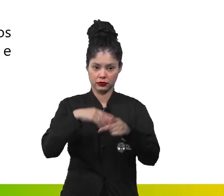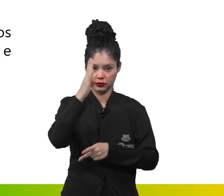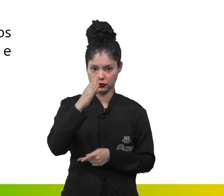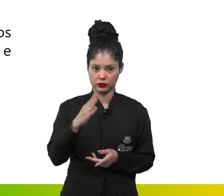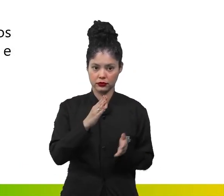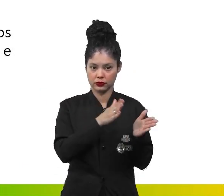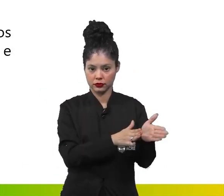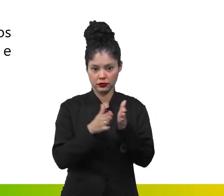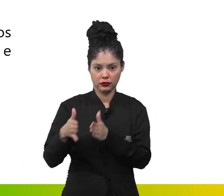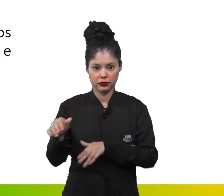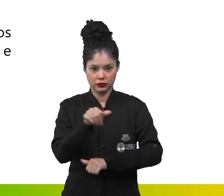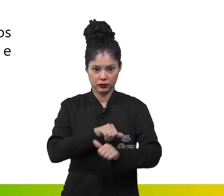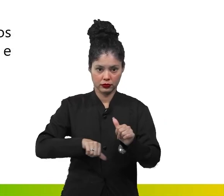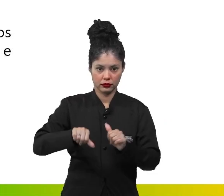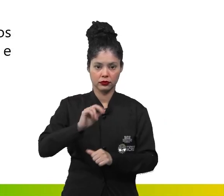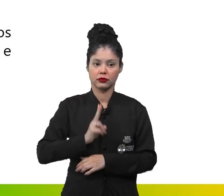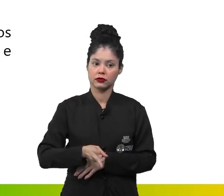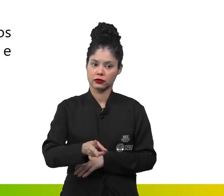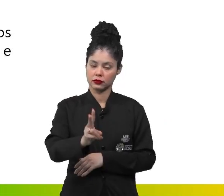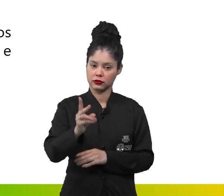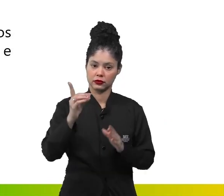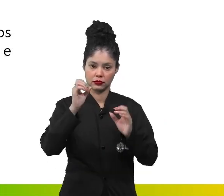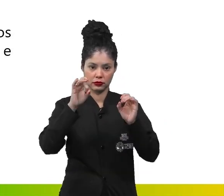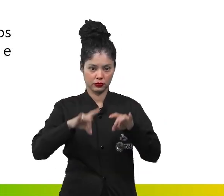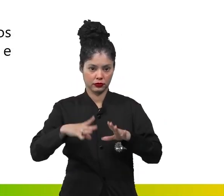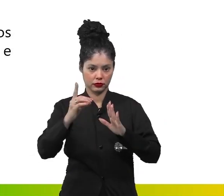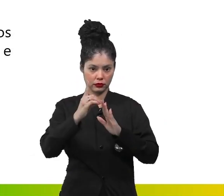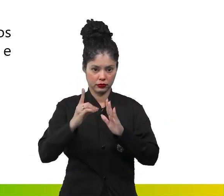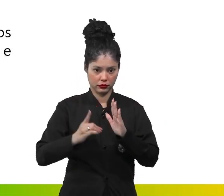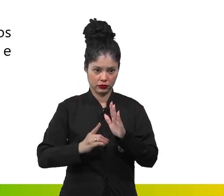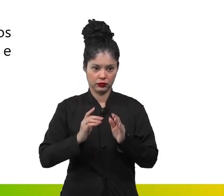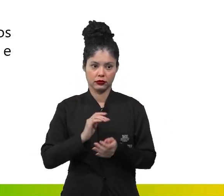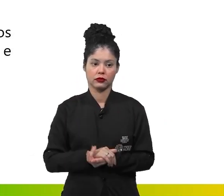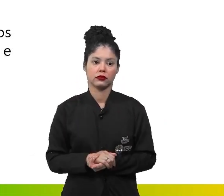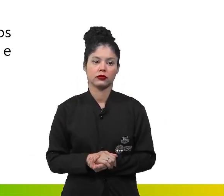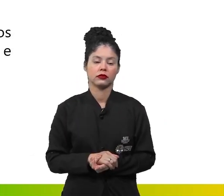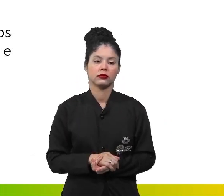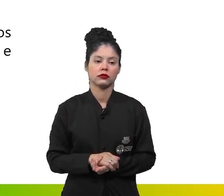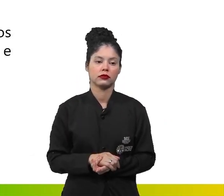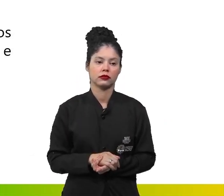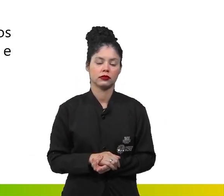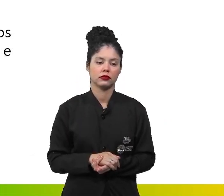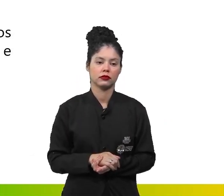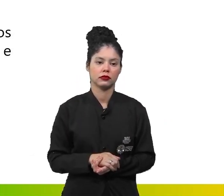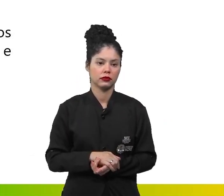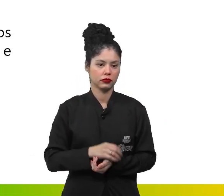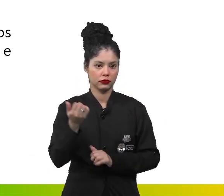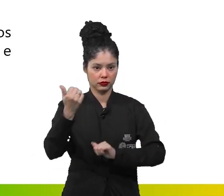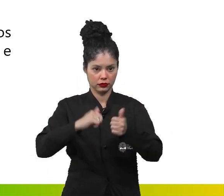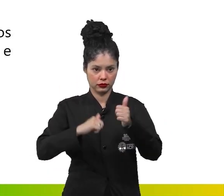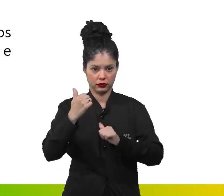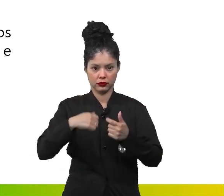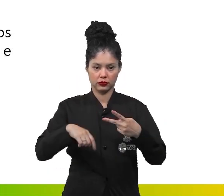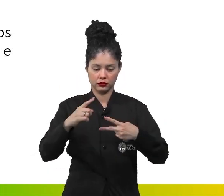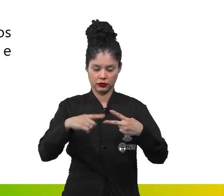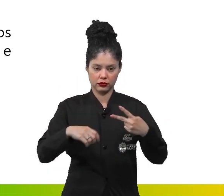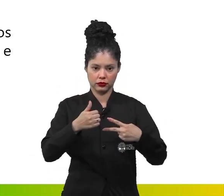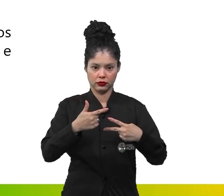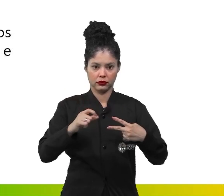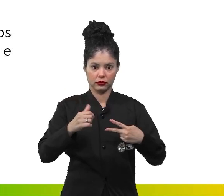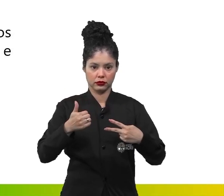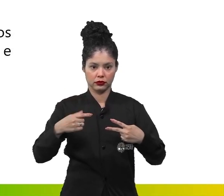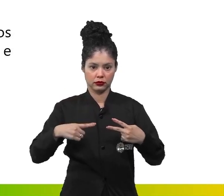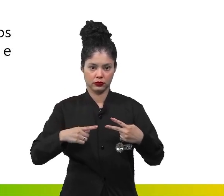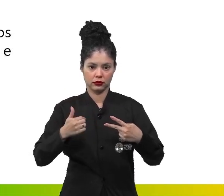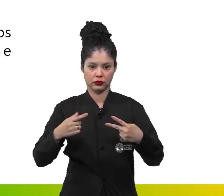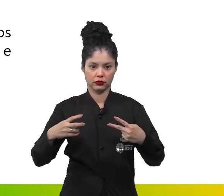população brasileira tem passado por mudanças significativas nas últimas décadas. A gente fez uma análise aí de 2010, 2022,